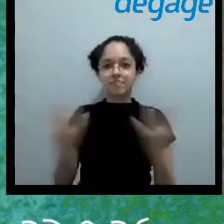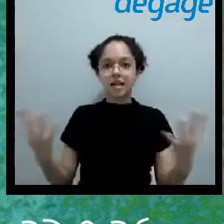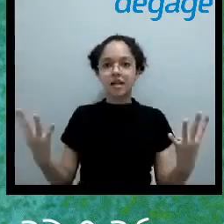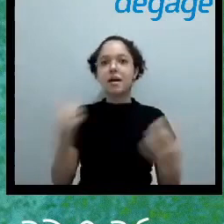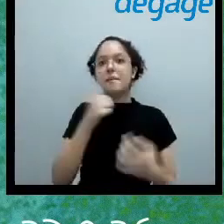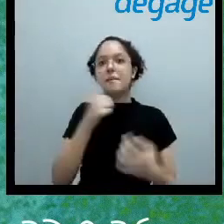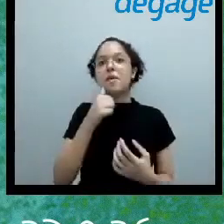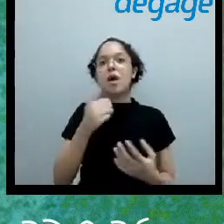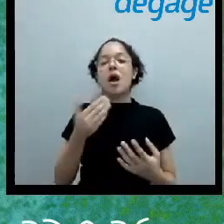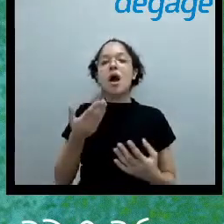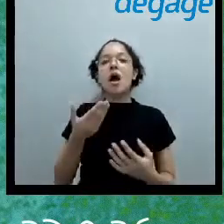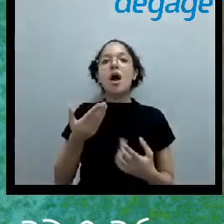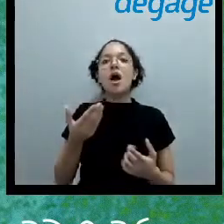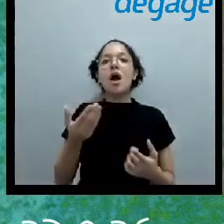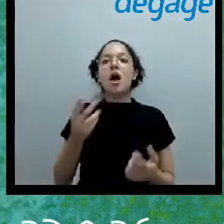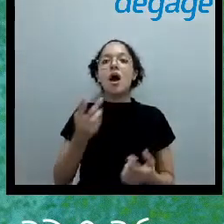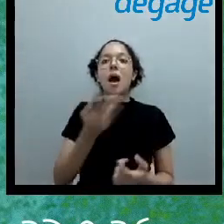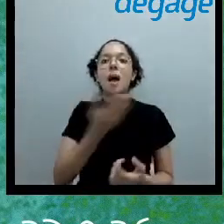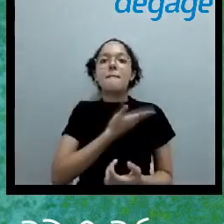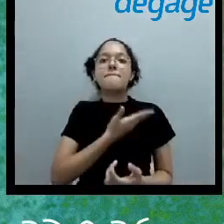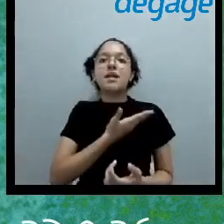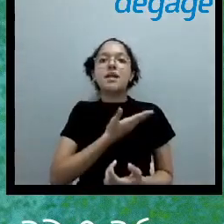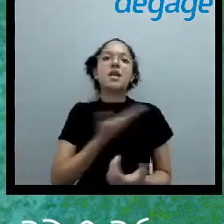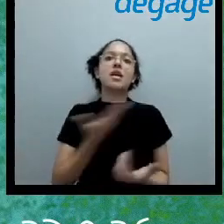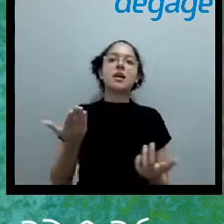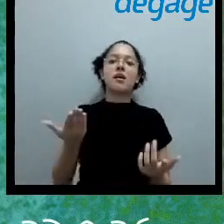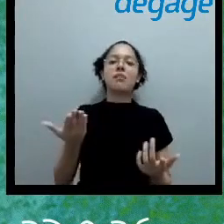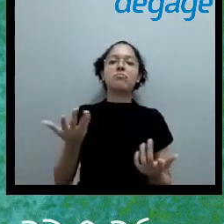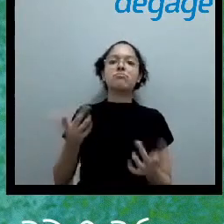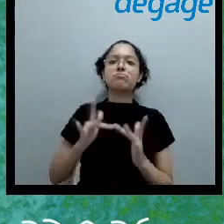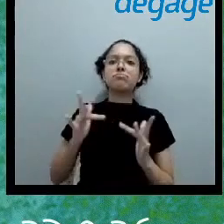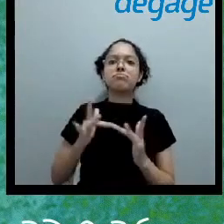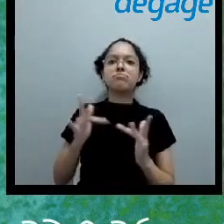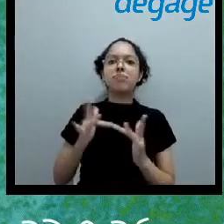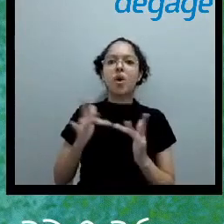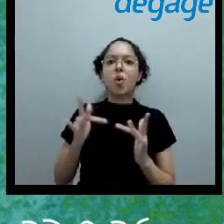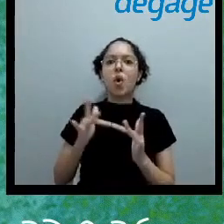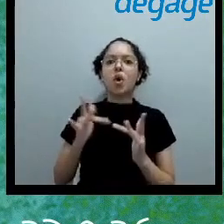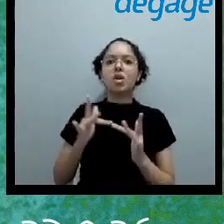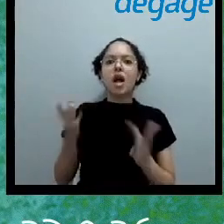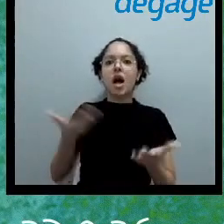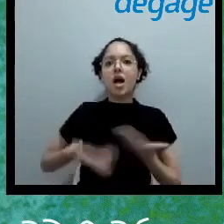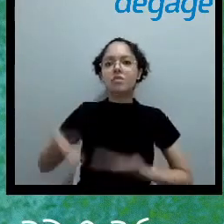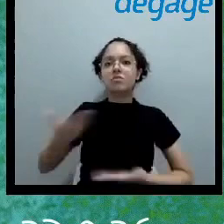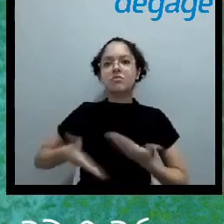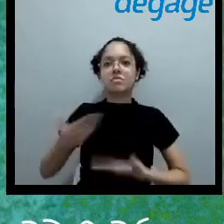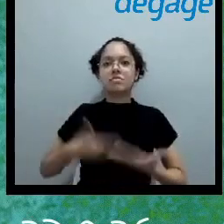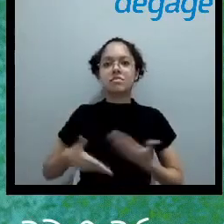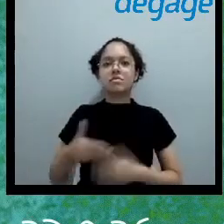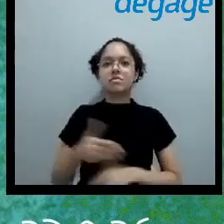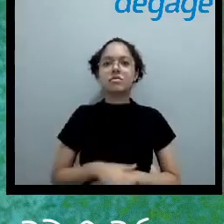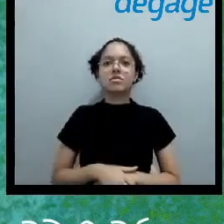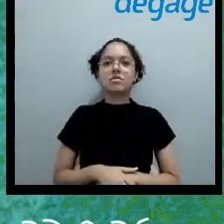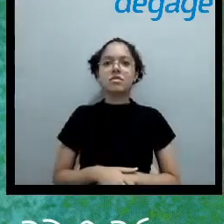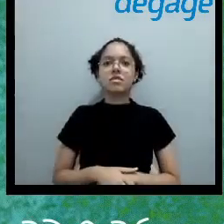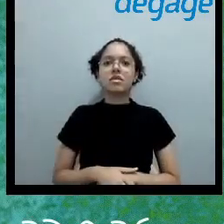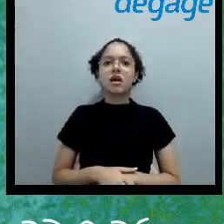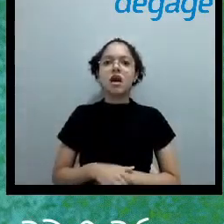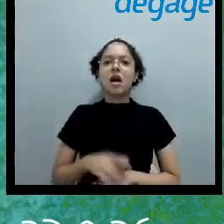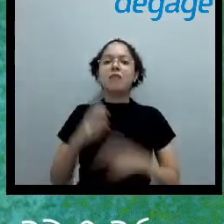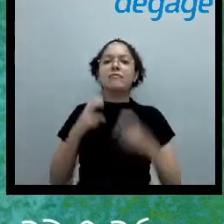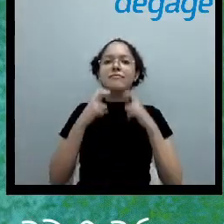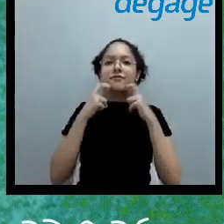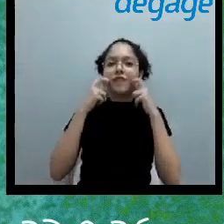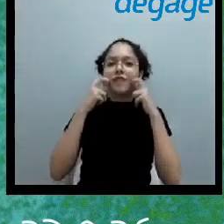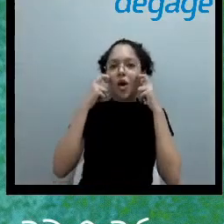em dia empoderadas mesmo, sabe? Uma que não vivia com o cabelo preso e tinha vergonha